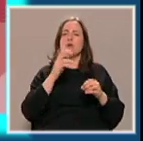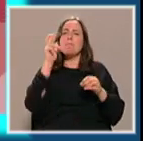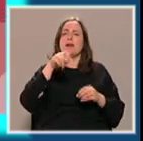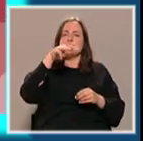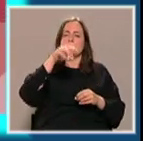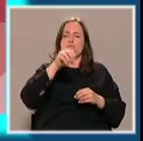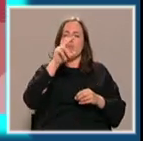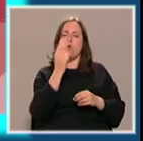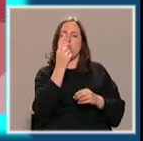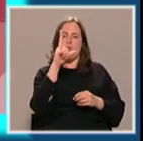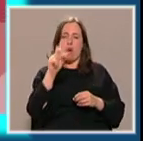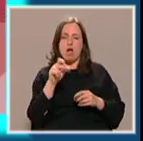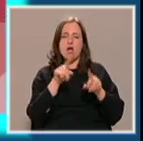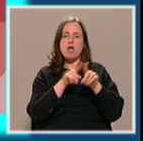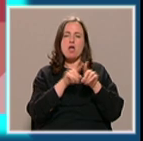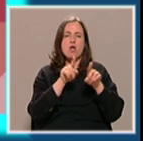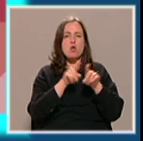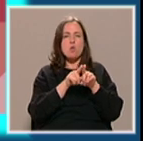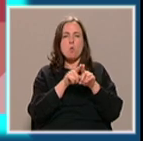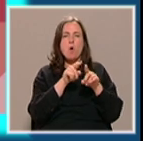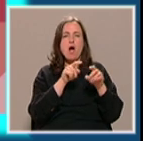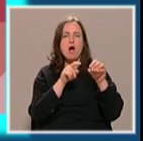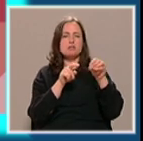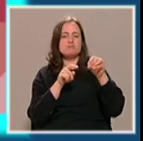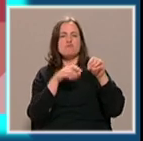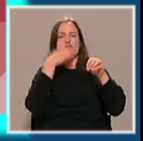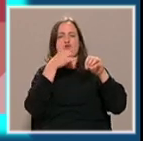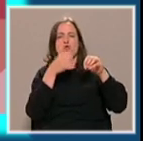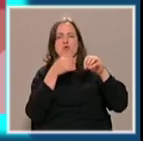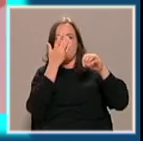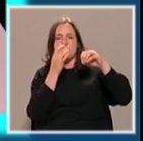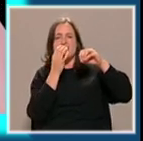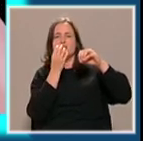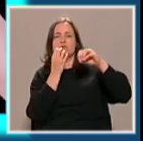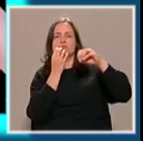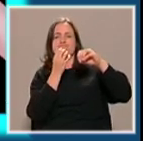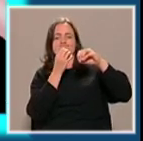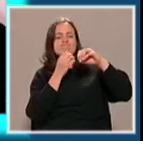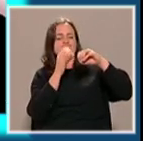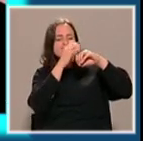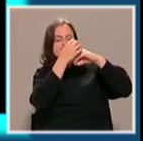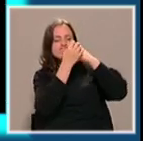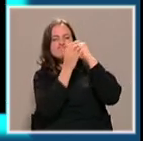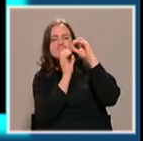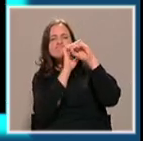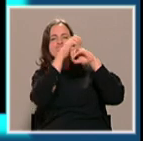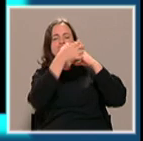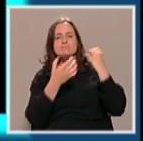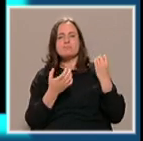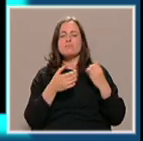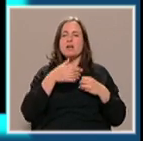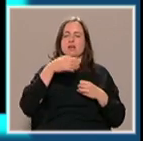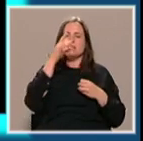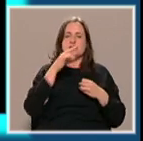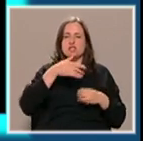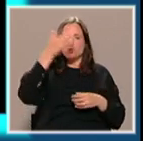mórula, uma massa celular que se assemelha a uma amora. Esta continua a dividir-se e ao 6º